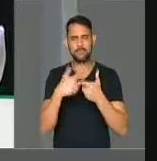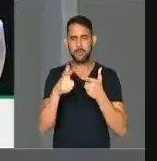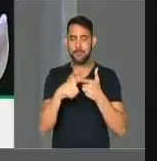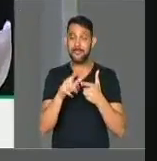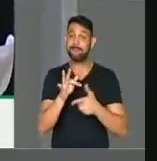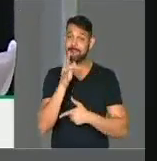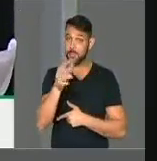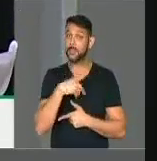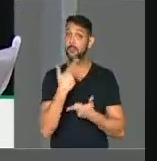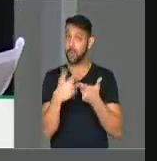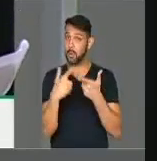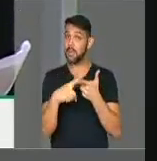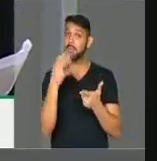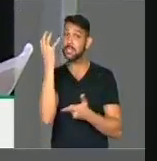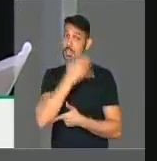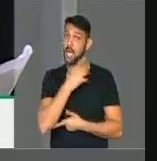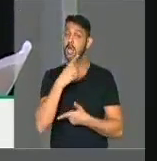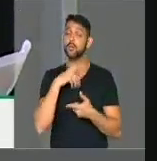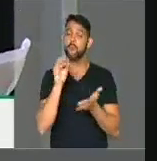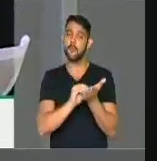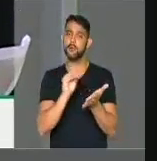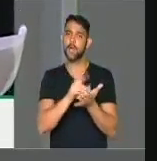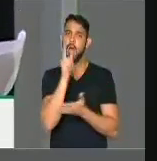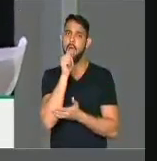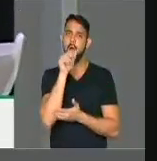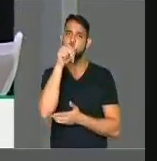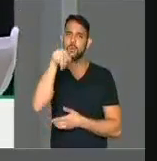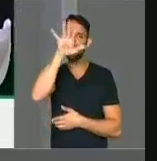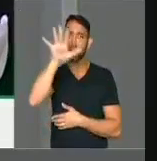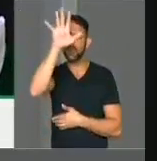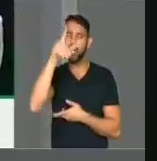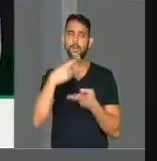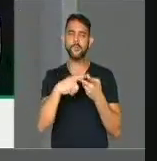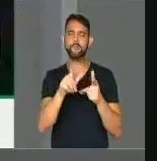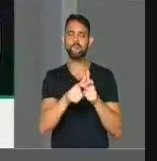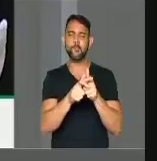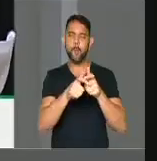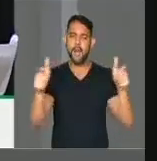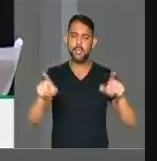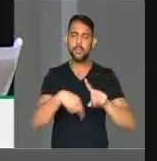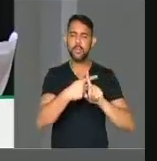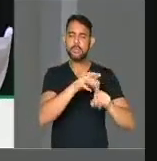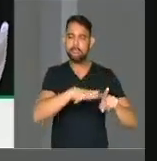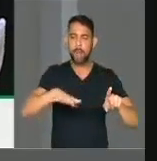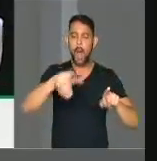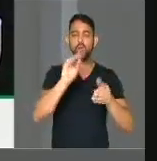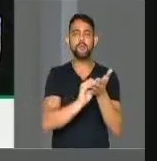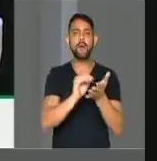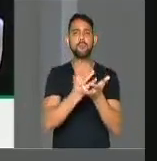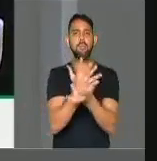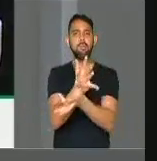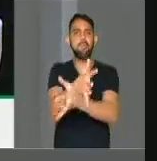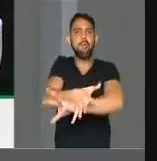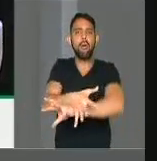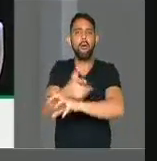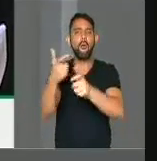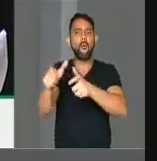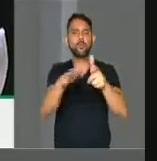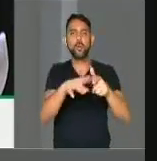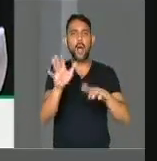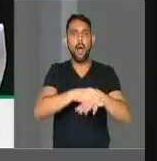décadas, teremos essa crise, a questão hídrica, um aumento em determinadas áreas de seca, outras áreas